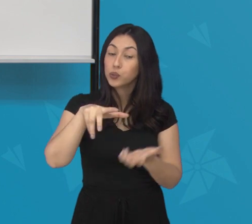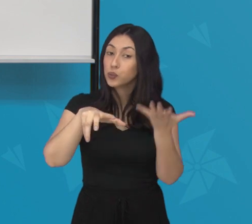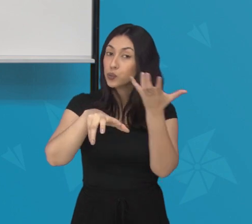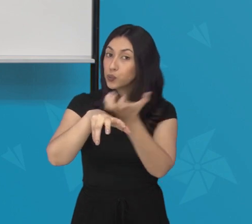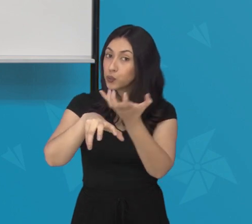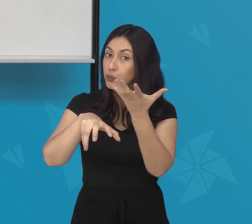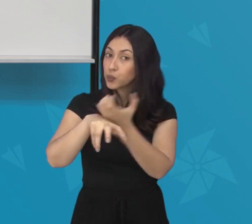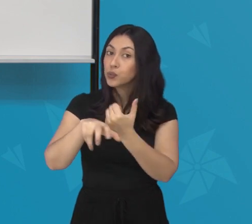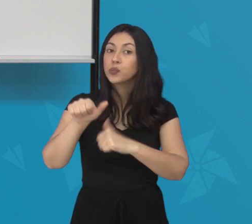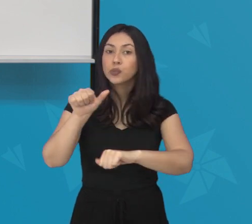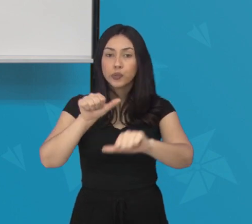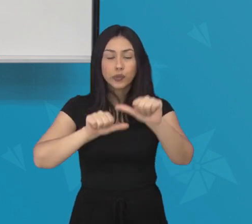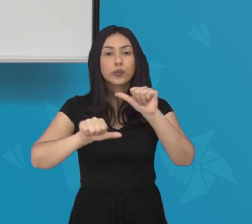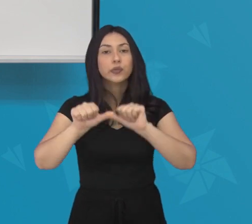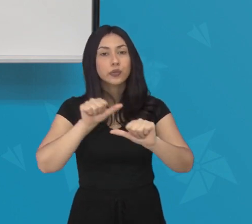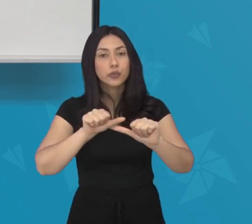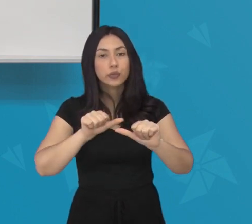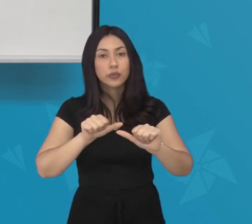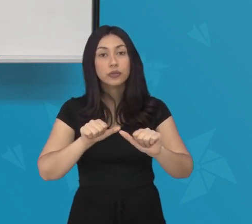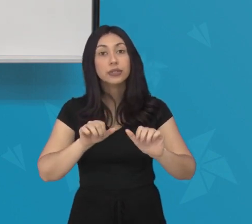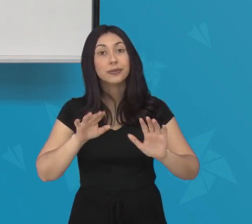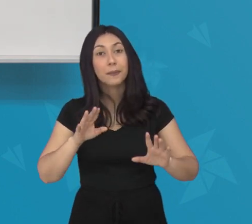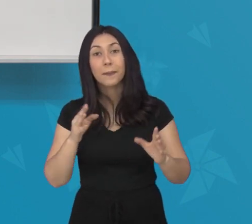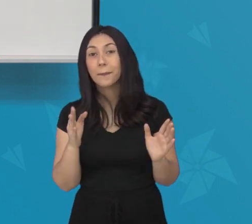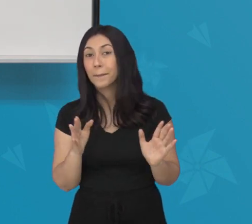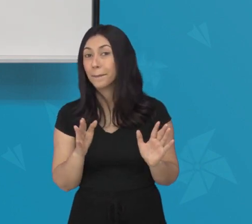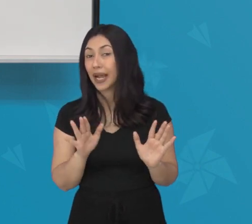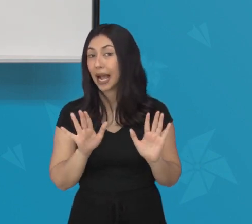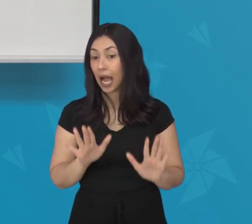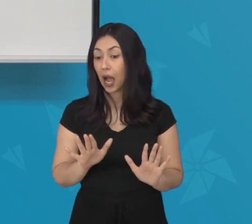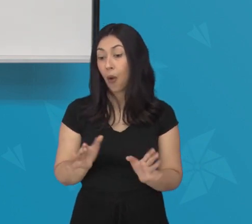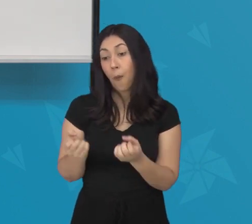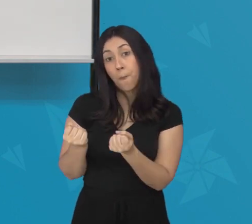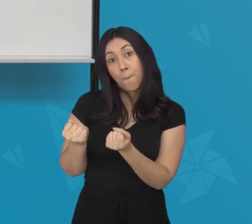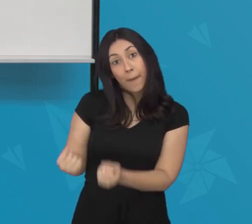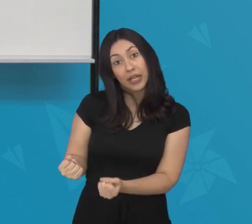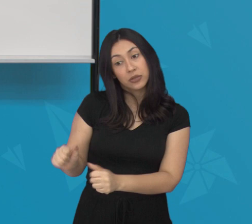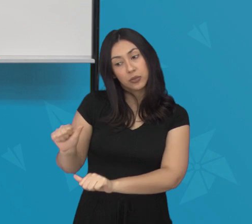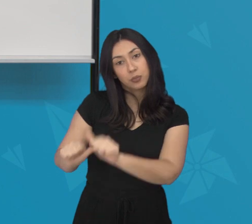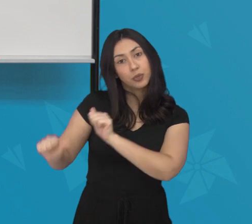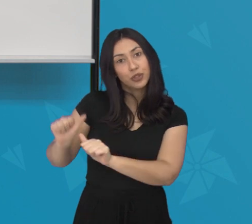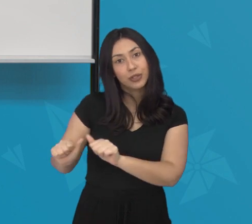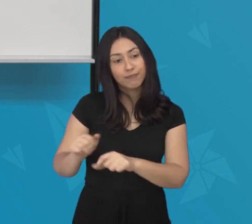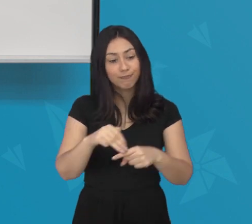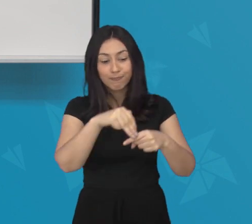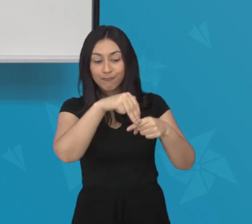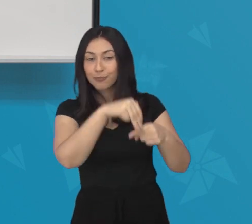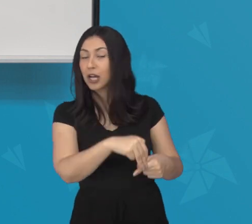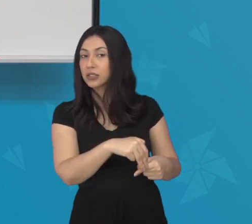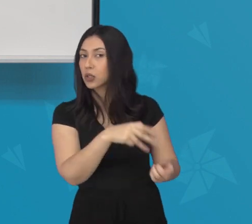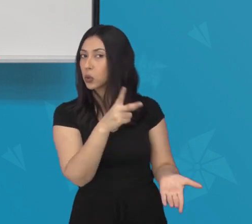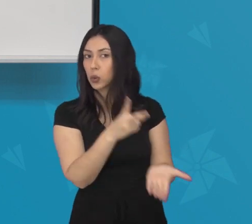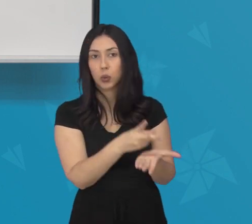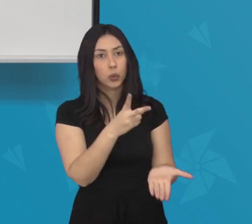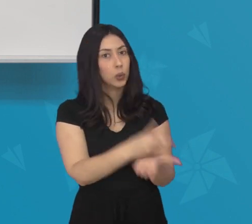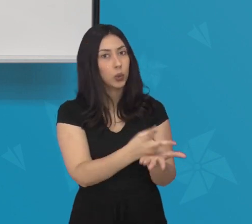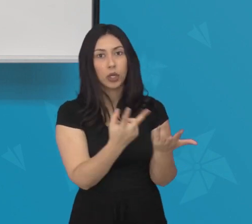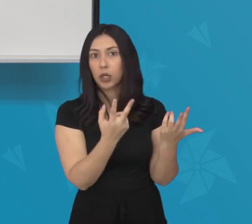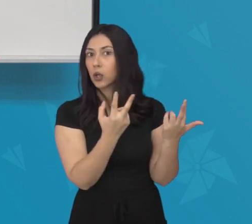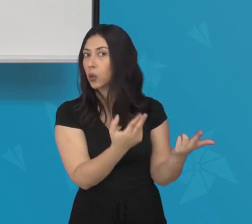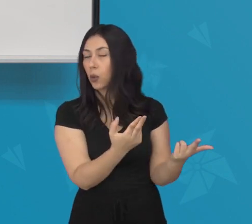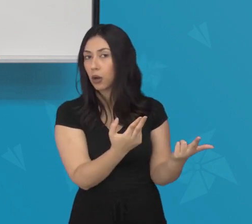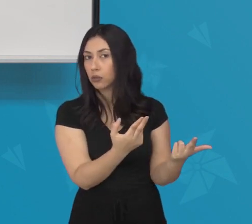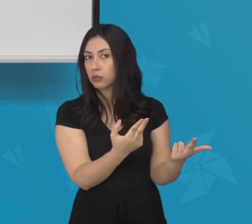A massa é decorrência da quantidade de matéria que aquele corpo tem, prótons e nêutrons. Massa é